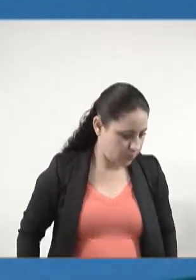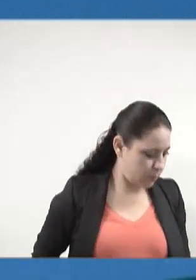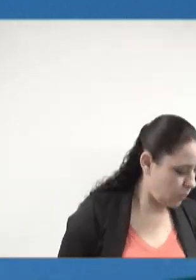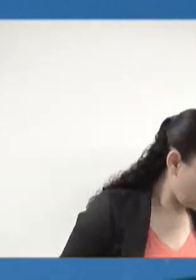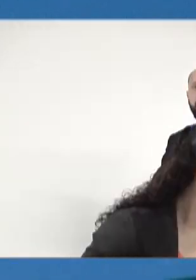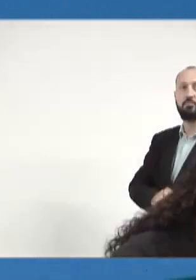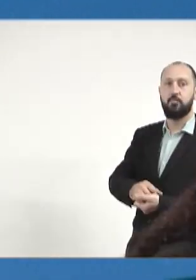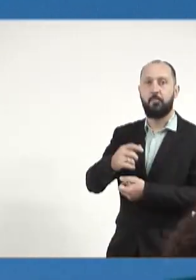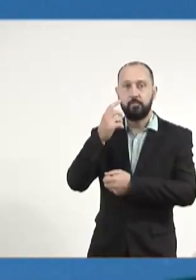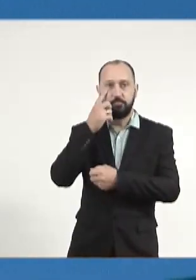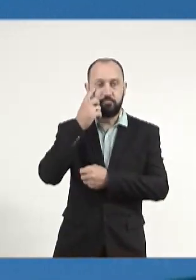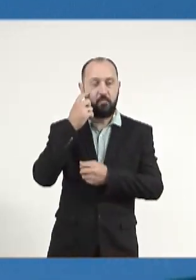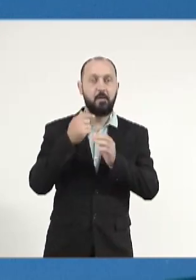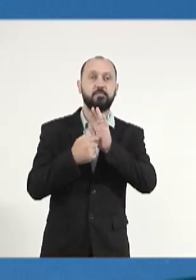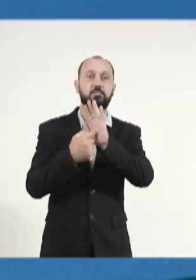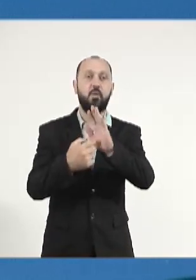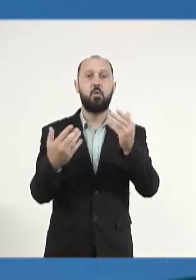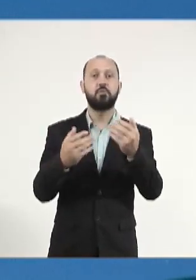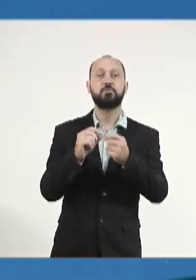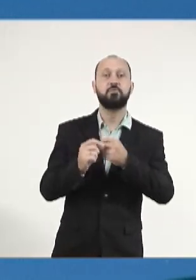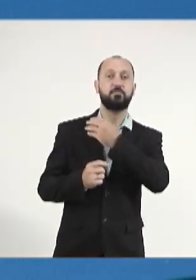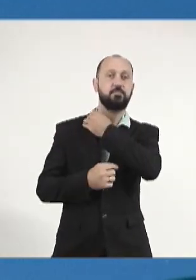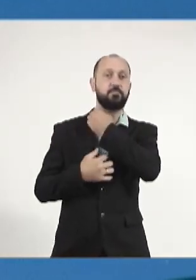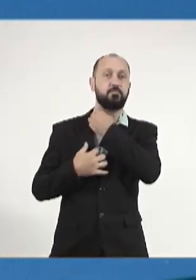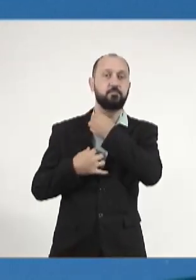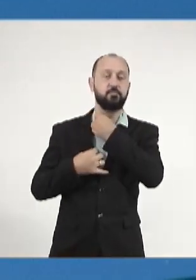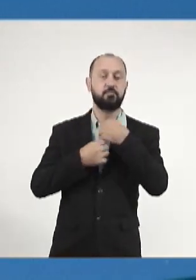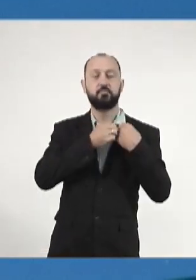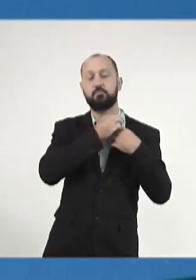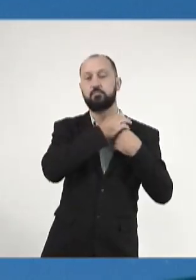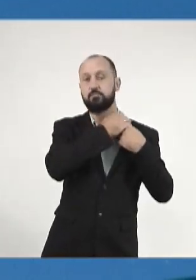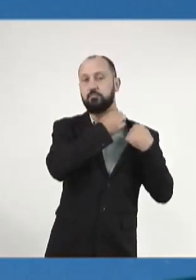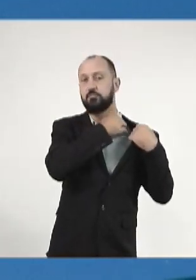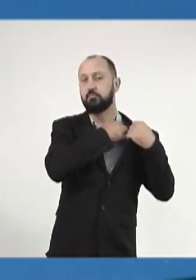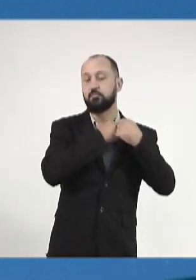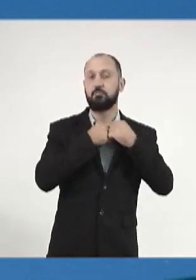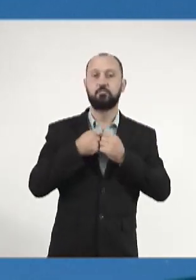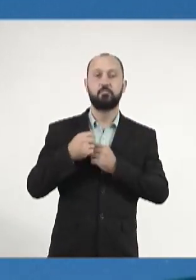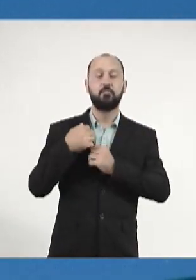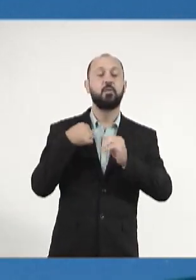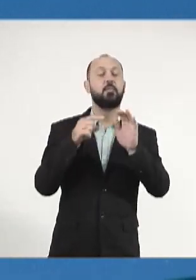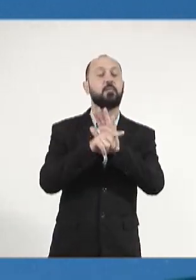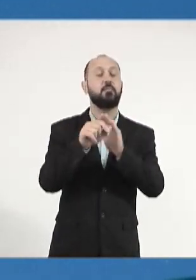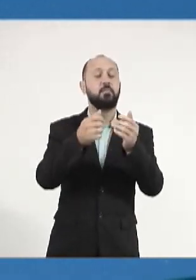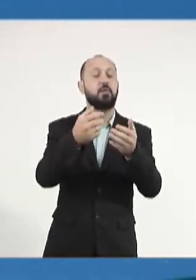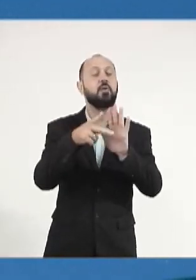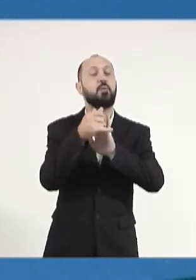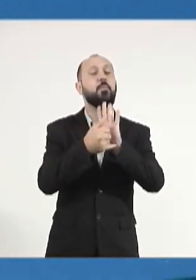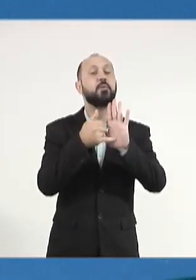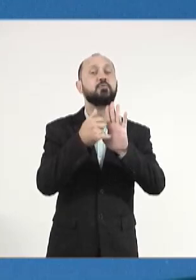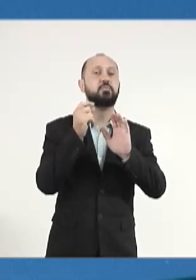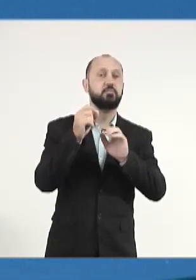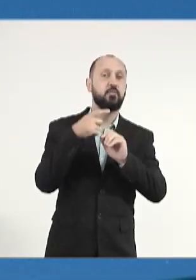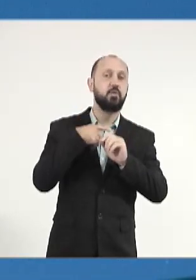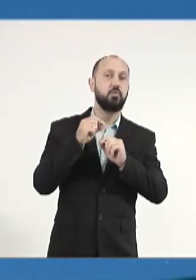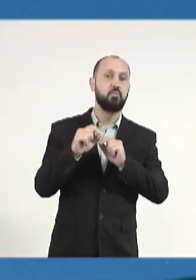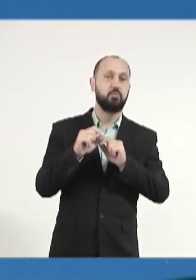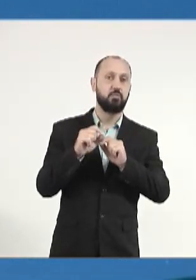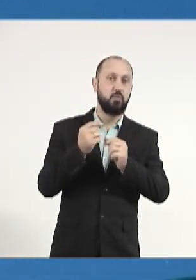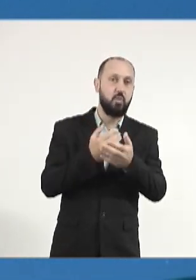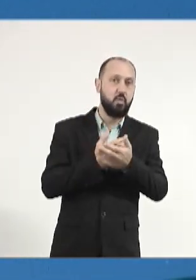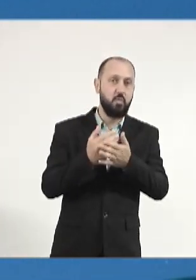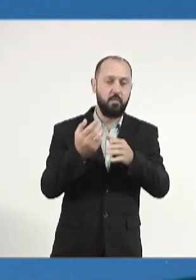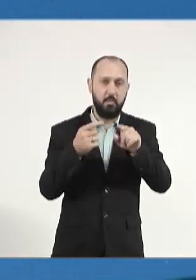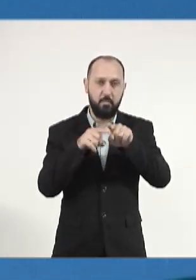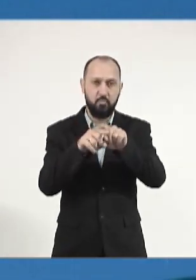hoje, presidente, uma indicação no sentido da gente saber em que pé está aquele projeto. Foi um projeto que iniciou